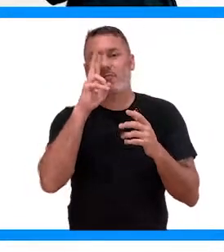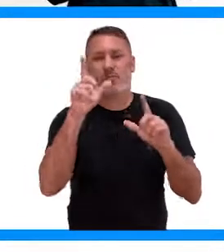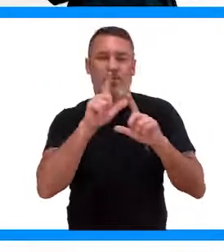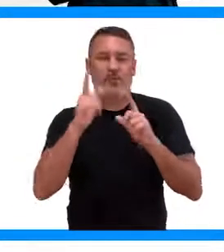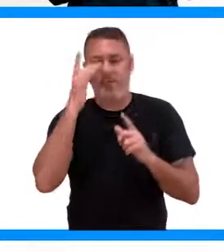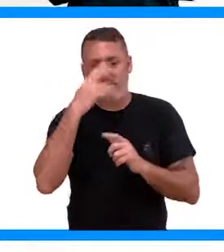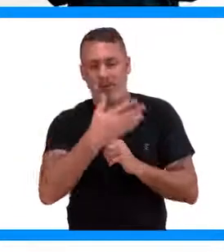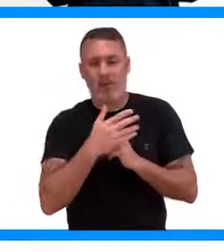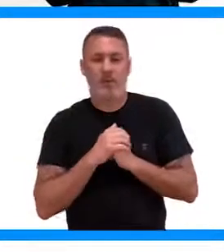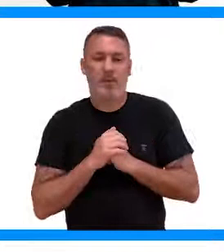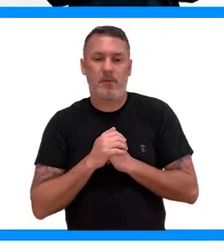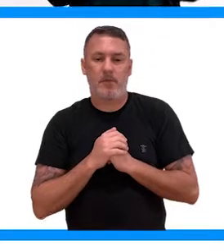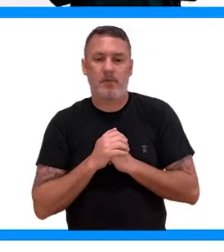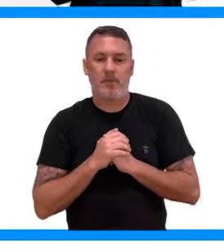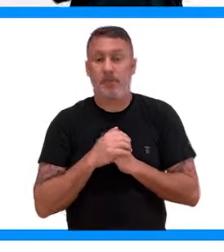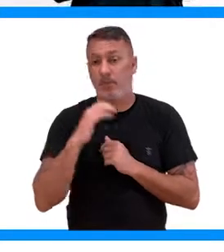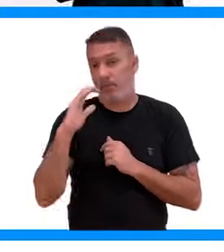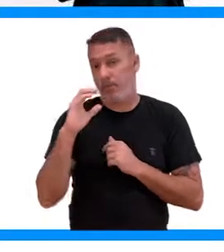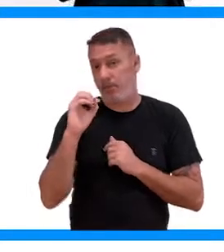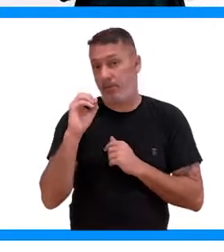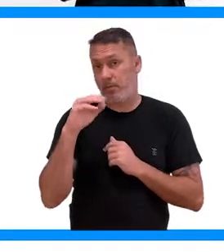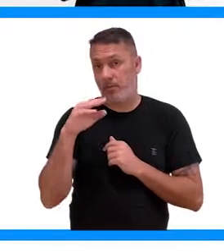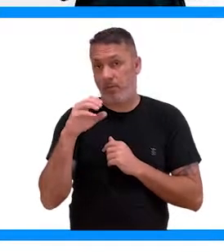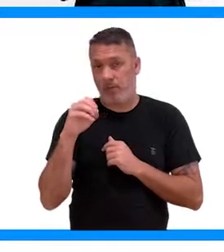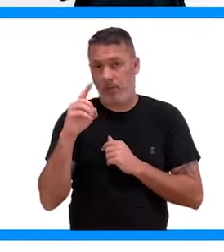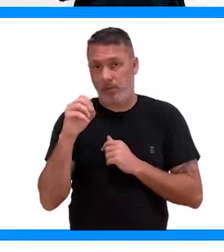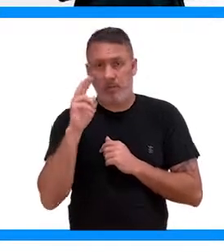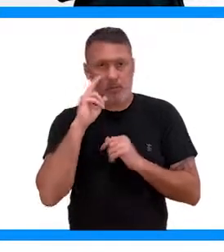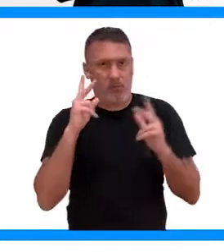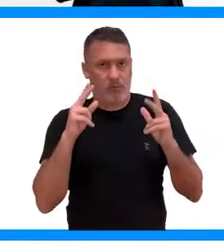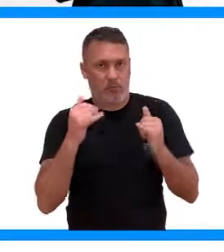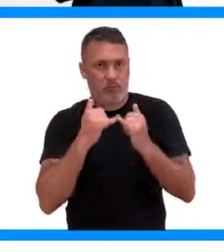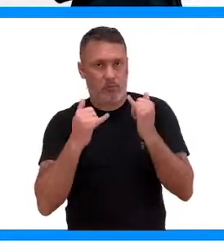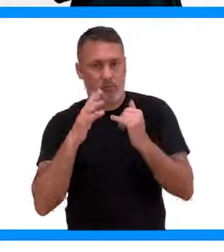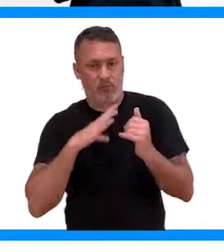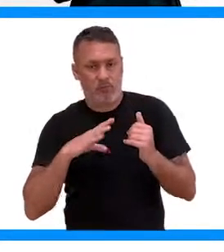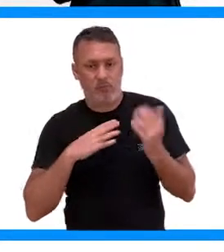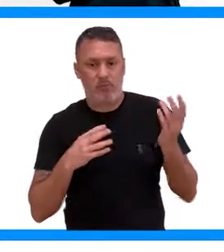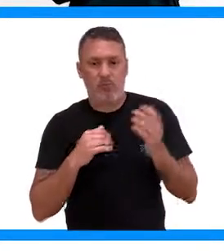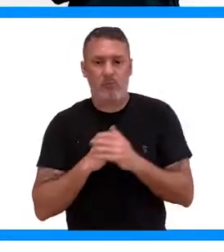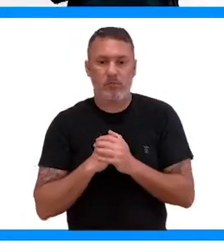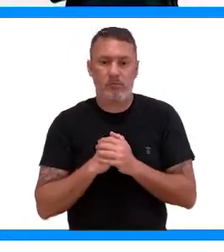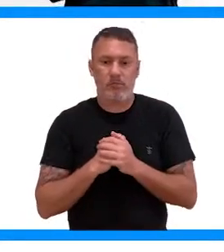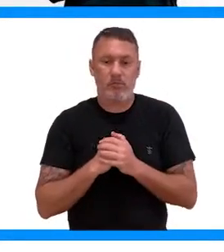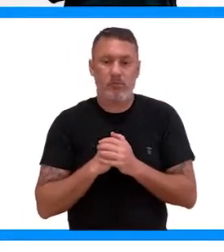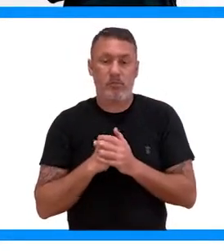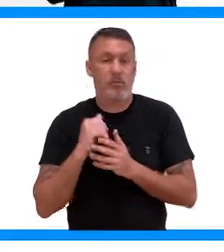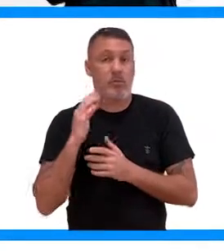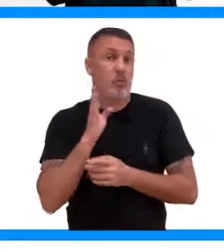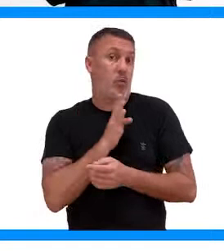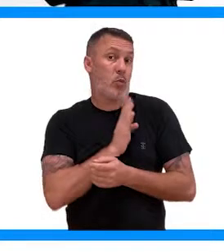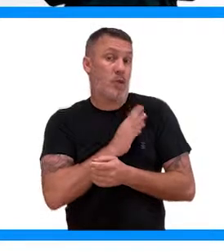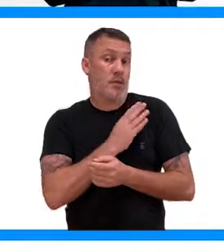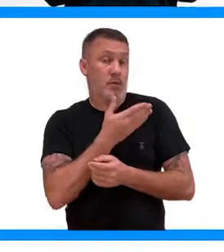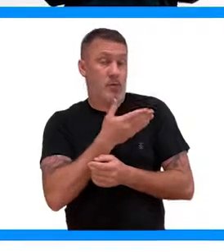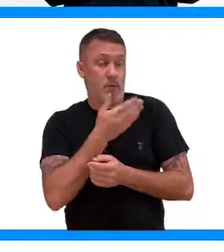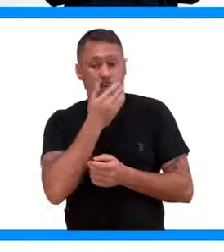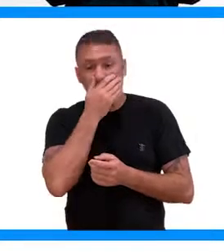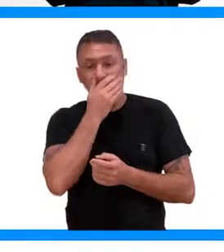está acentuada, também ficou muito fácil. Cômodo, também, igual, né? Cômodo.